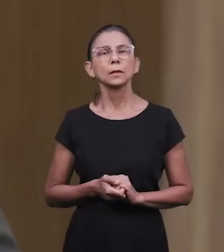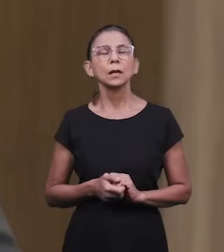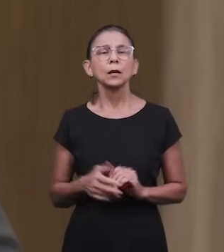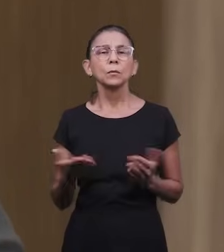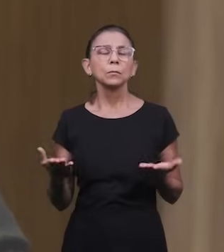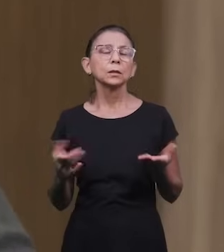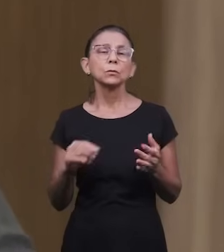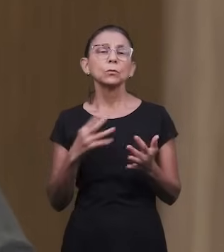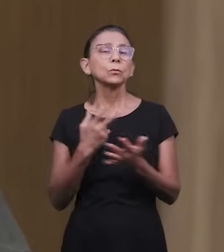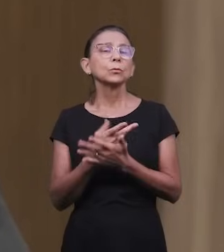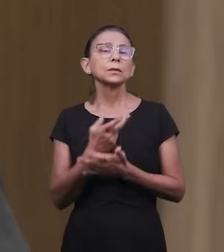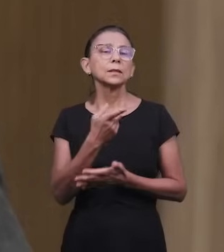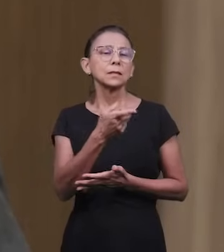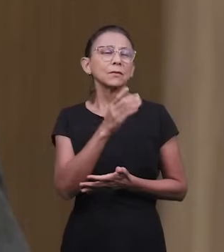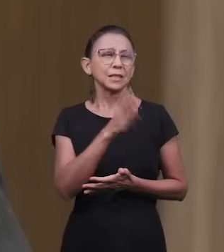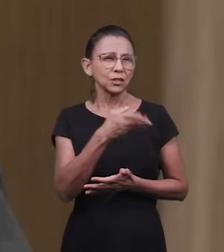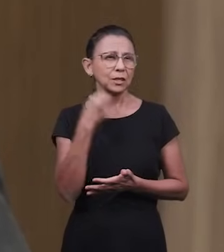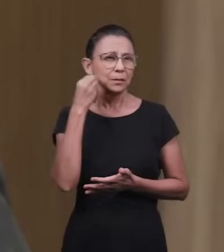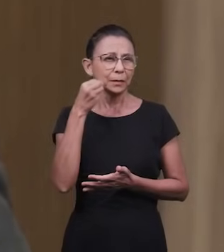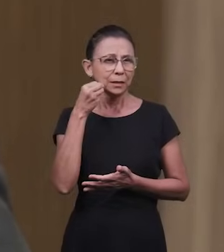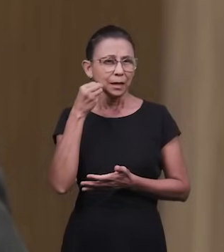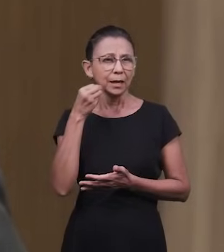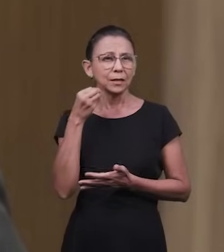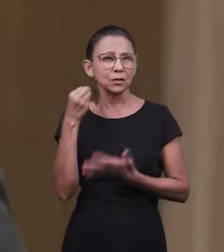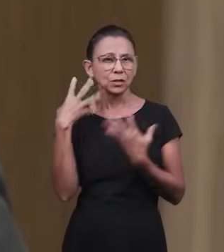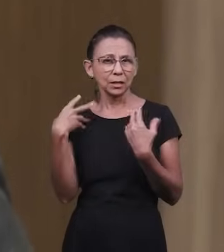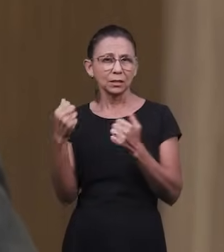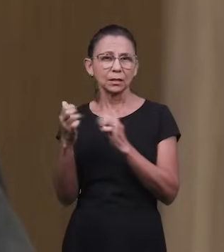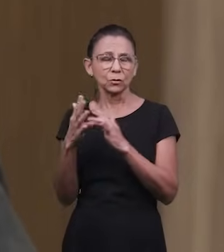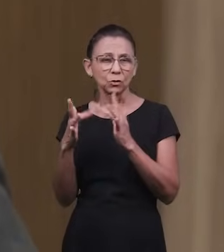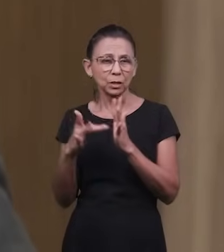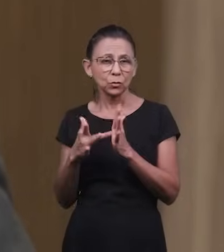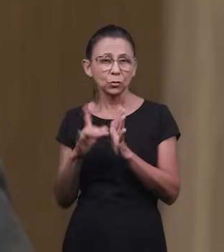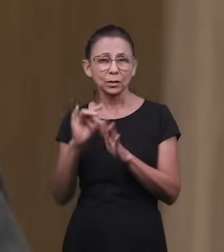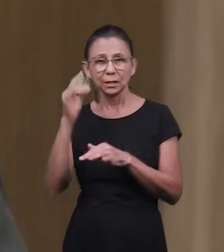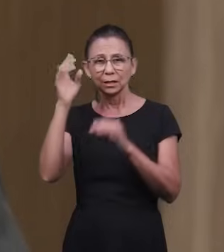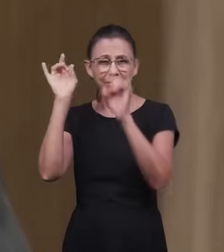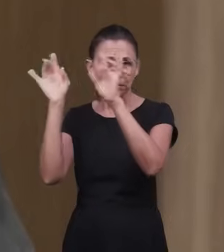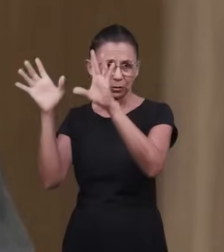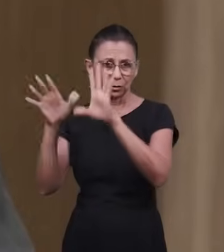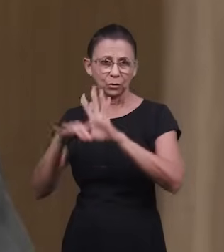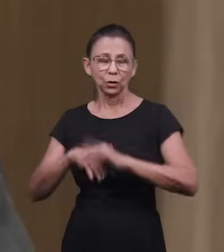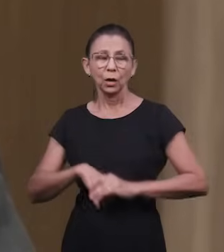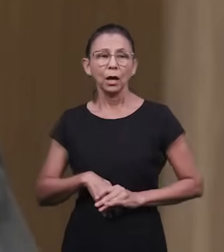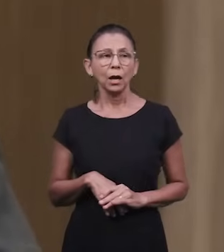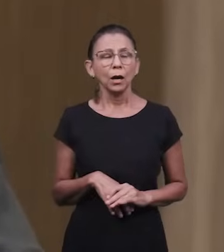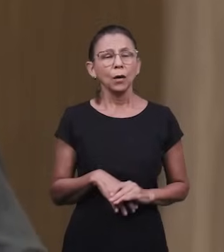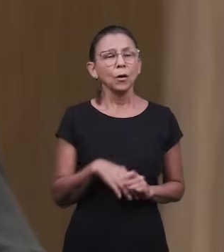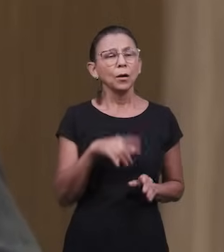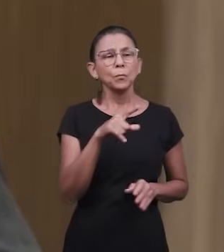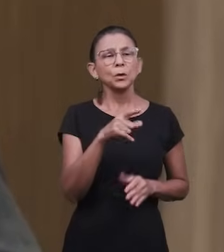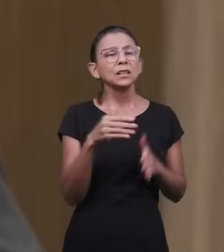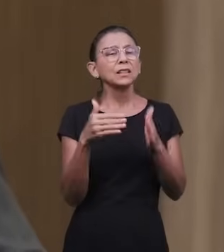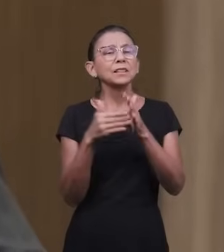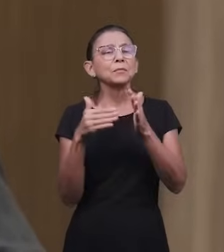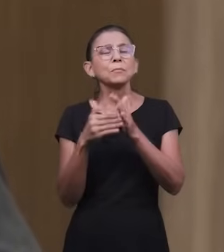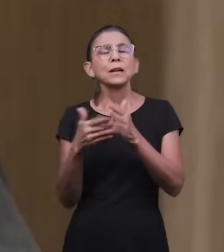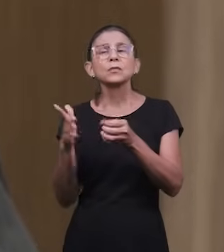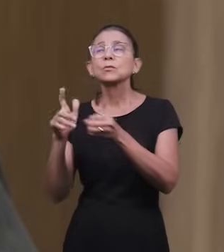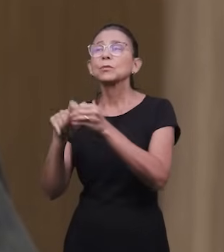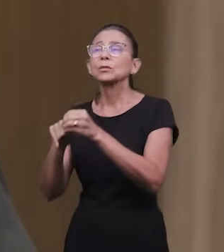nós perguntamos, mas o que te levou a estar enfraquecido? O que te impede de voltar? Ah, eu não sei, eu